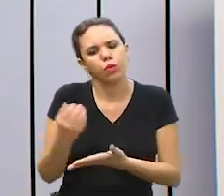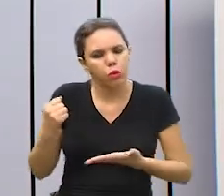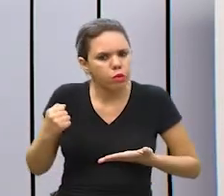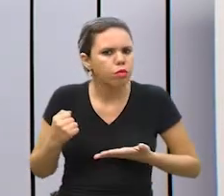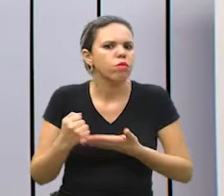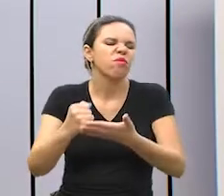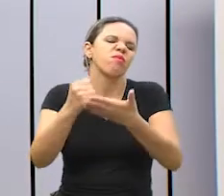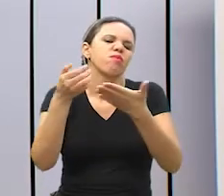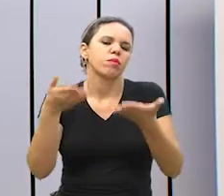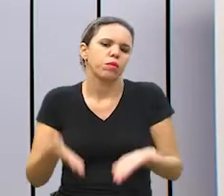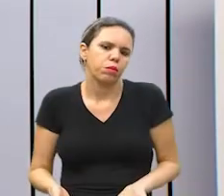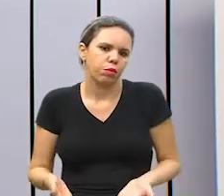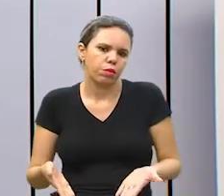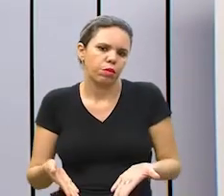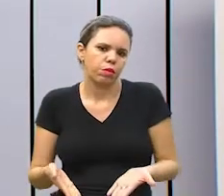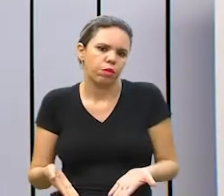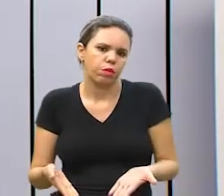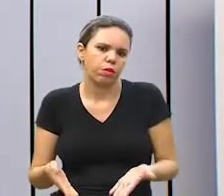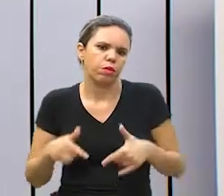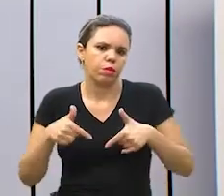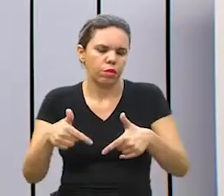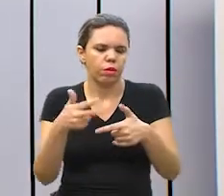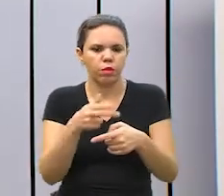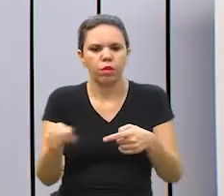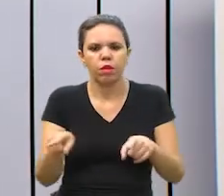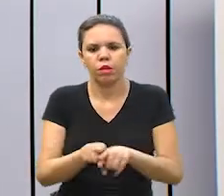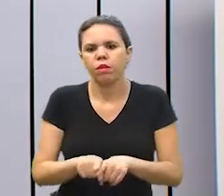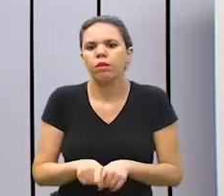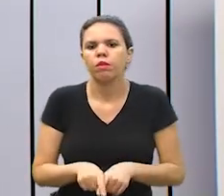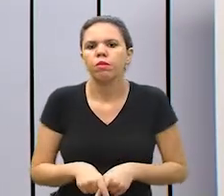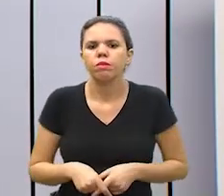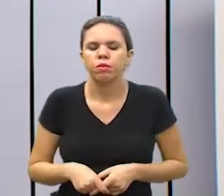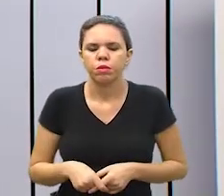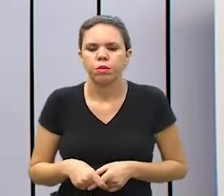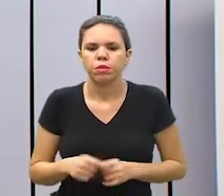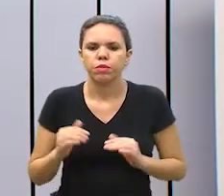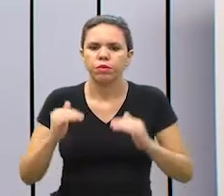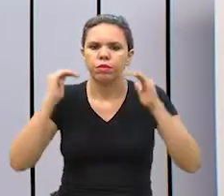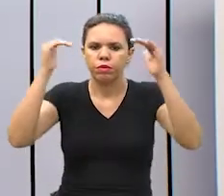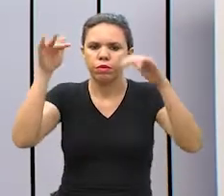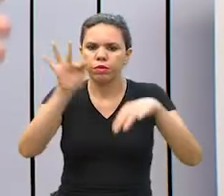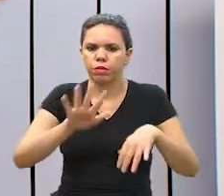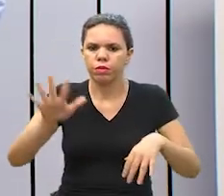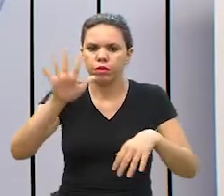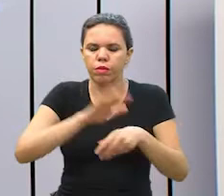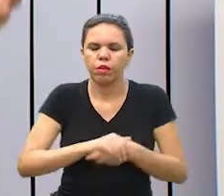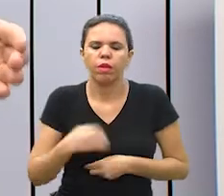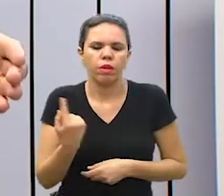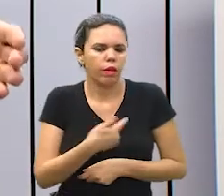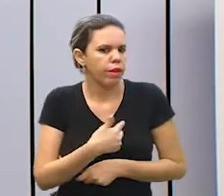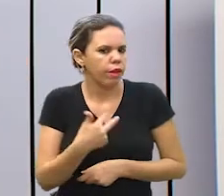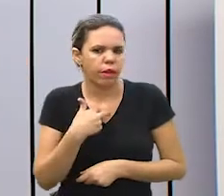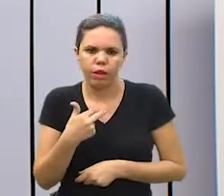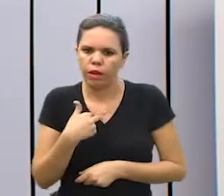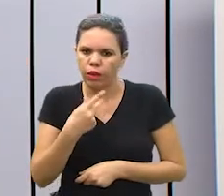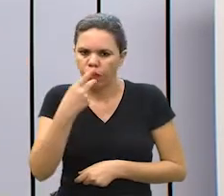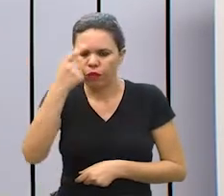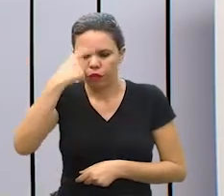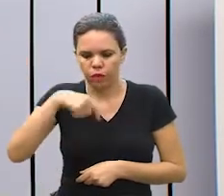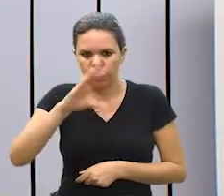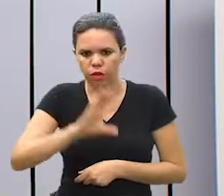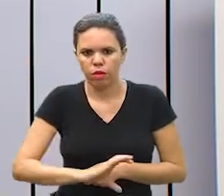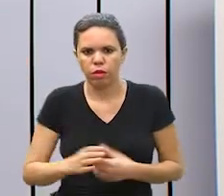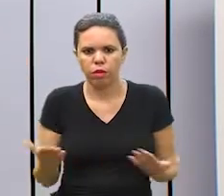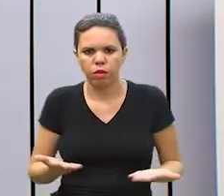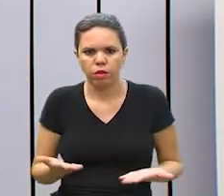ajudem nesse comitê de enfrentamento e também, né, a nível federal. A gente não pode, eu estou falando como